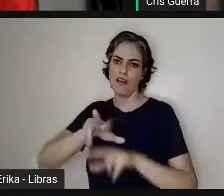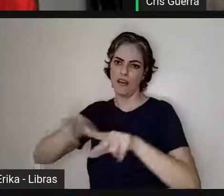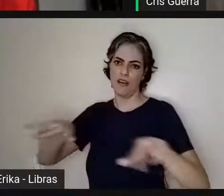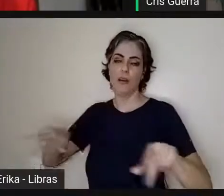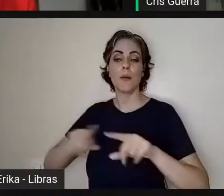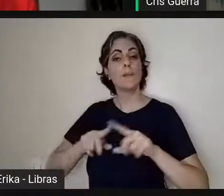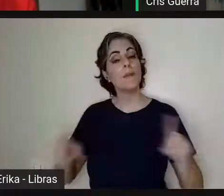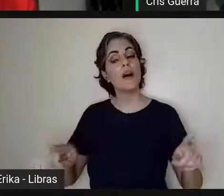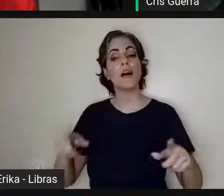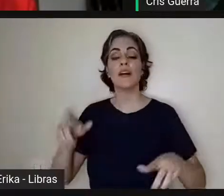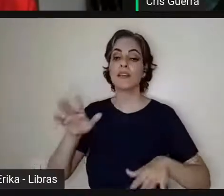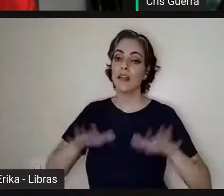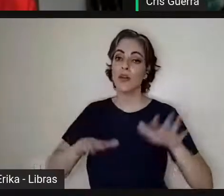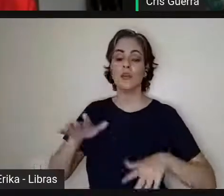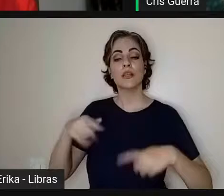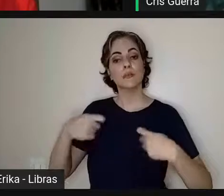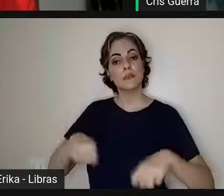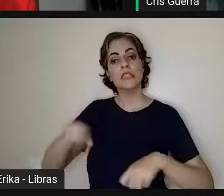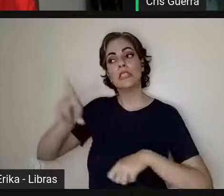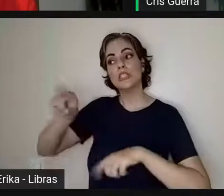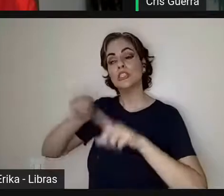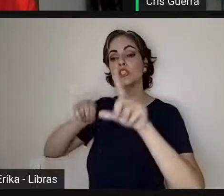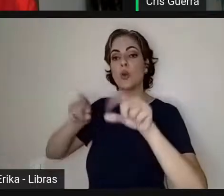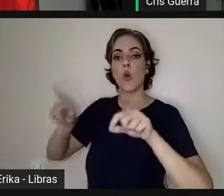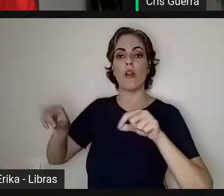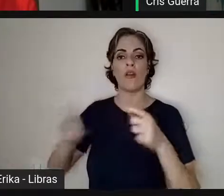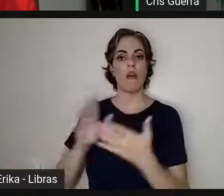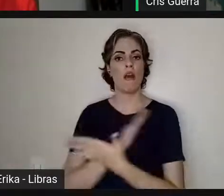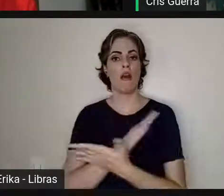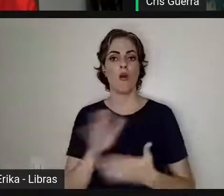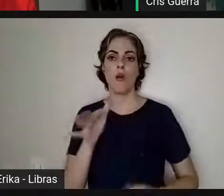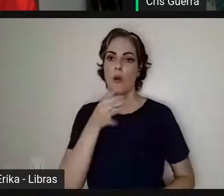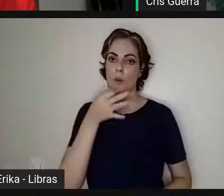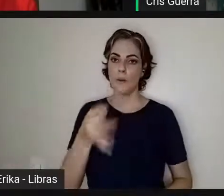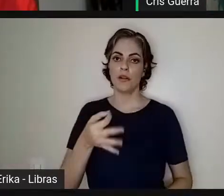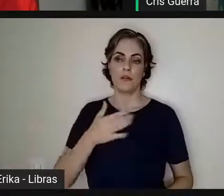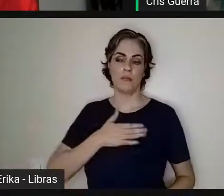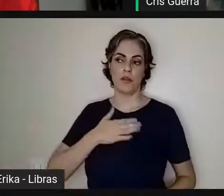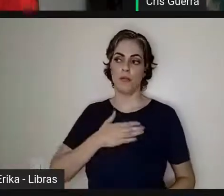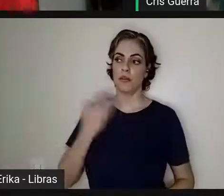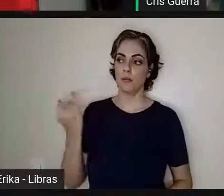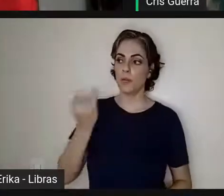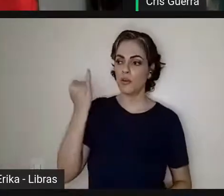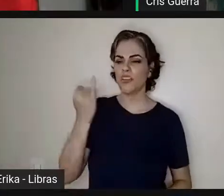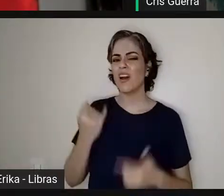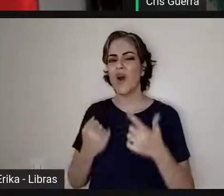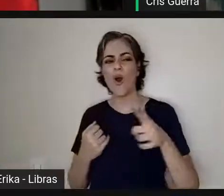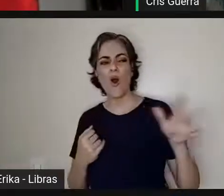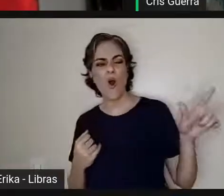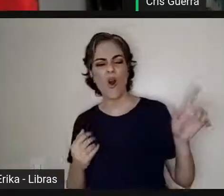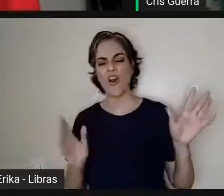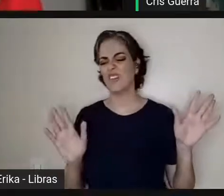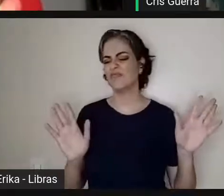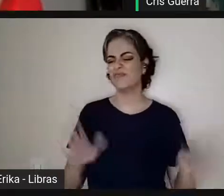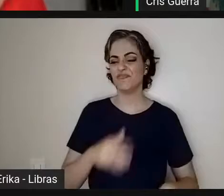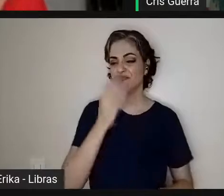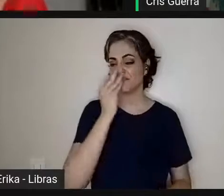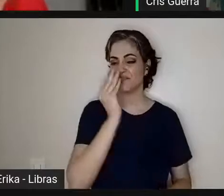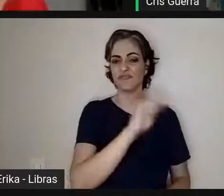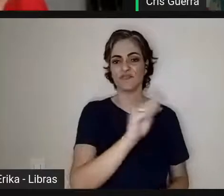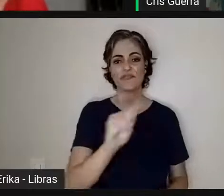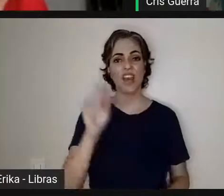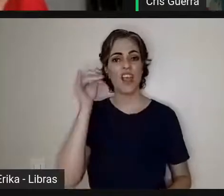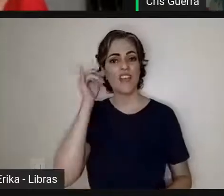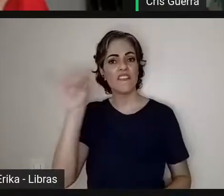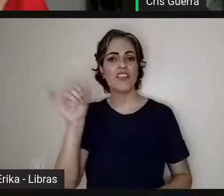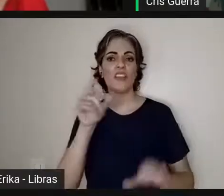algumas opiniões que são importantes para a gente e também saber dar as costas a outras opiniões, porque senão a gente fica refém da opinião do outro.